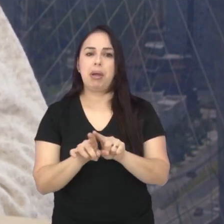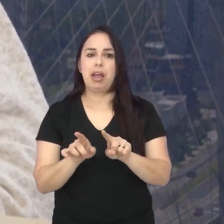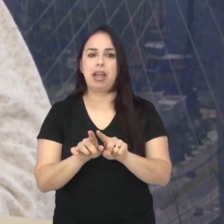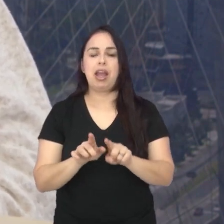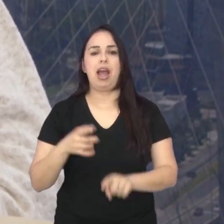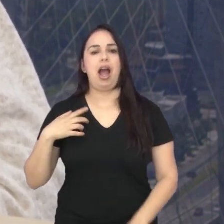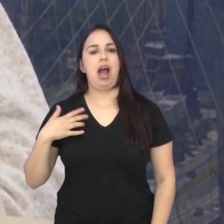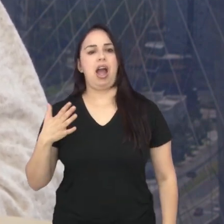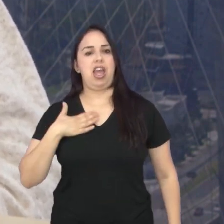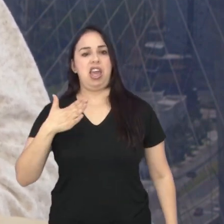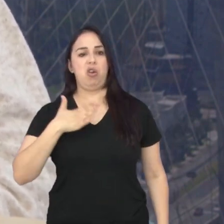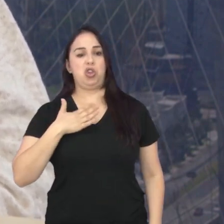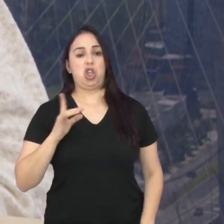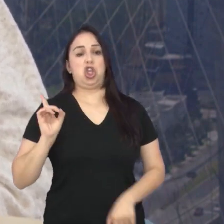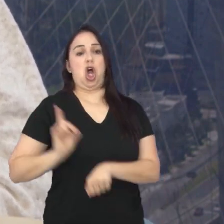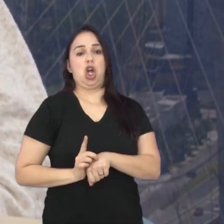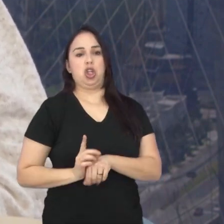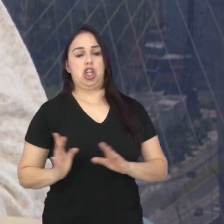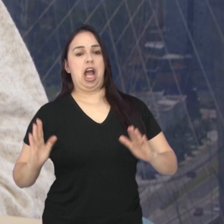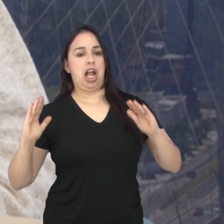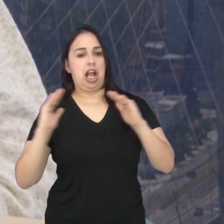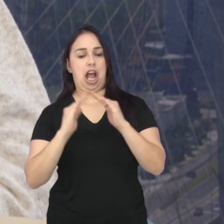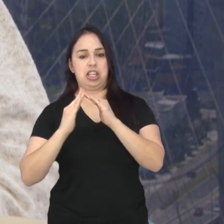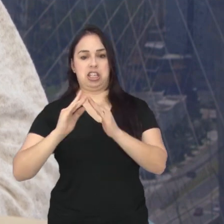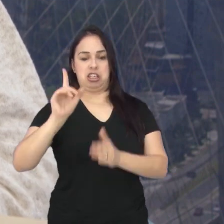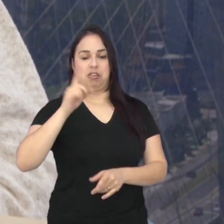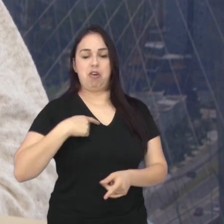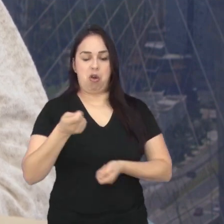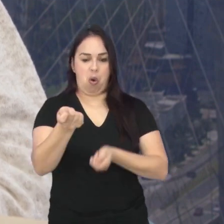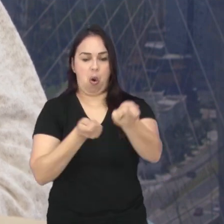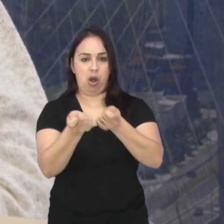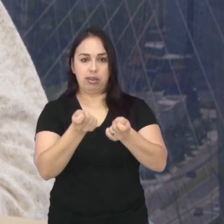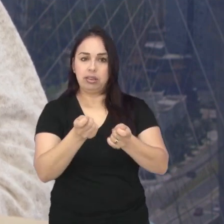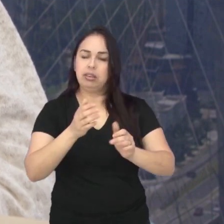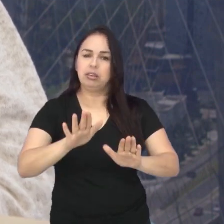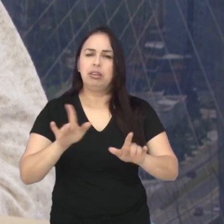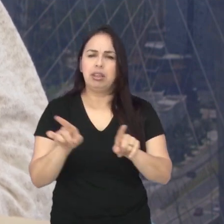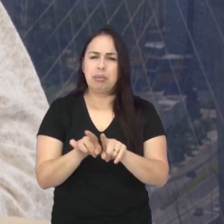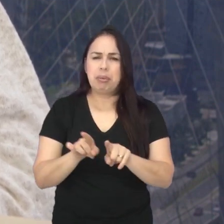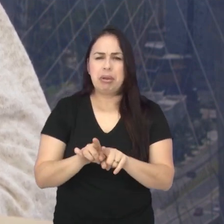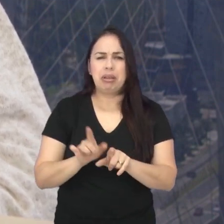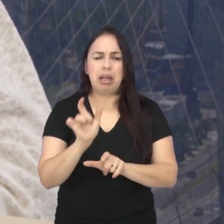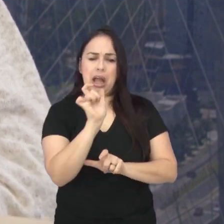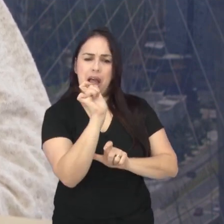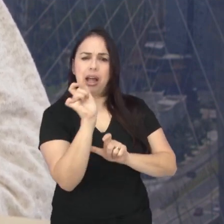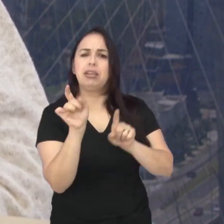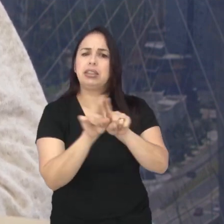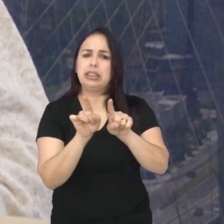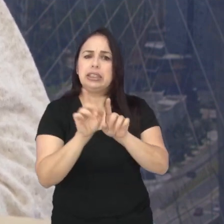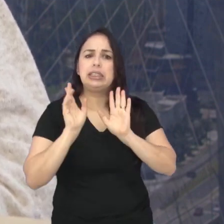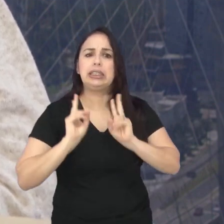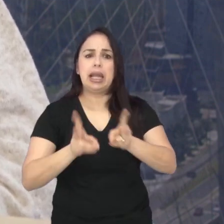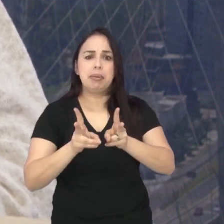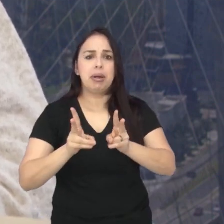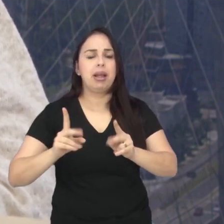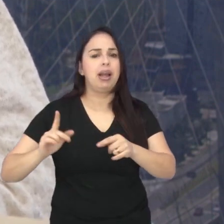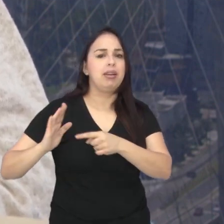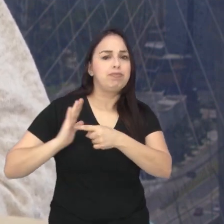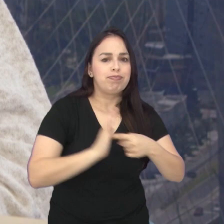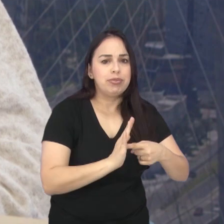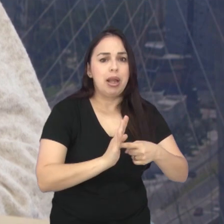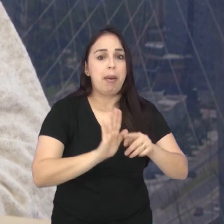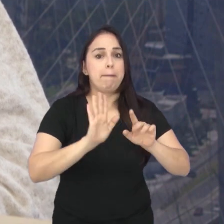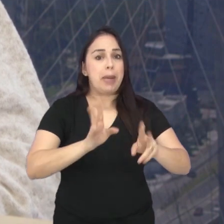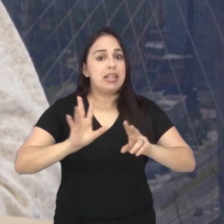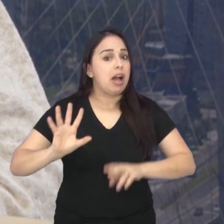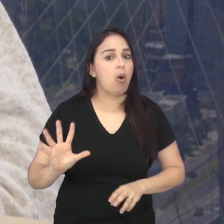também é muito presente, né? Essas violências, eu diria que são as mais subnotificadas, mas talvez sejam as que